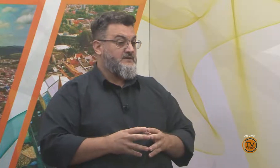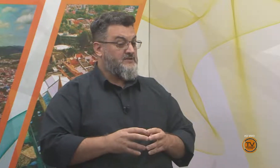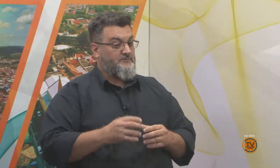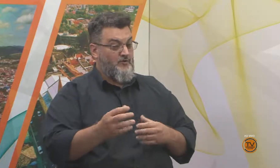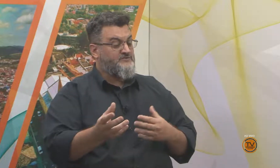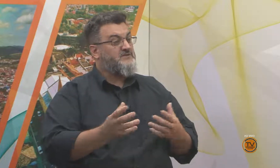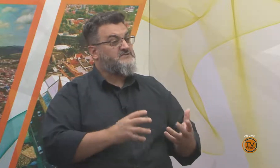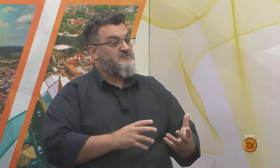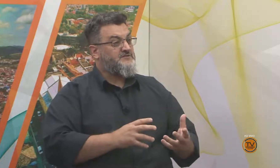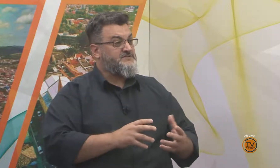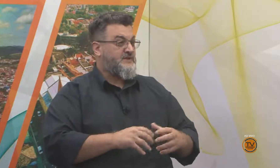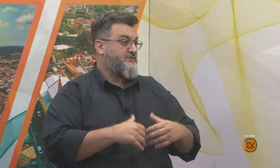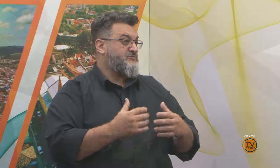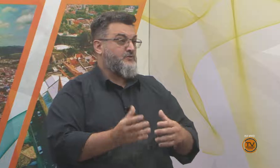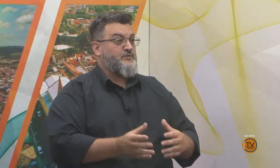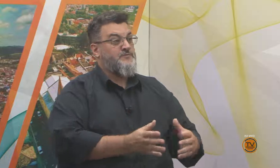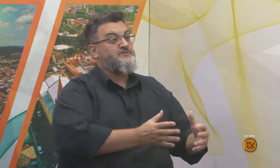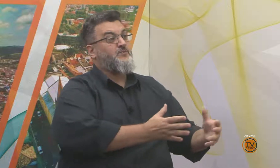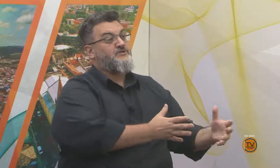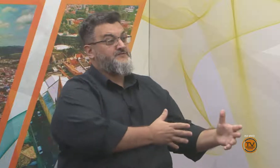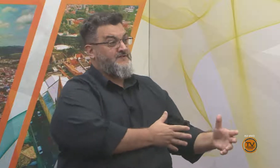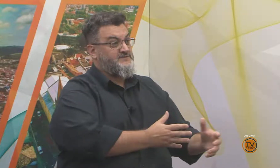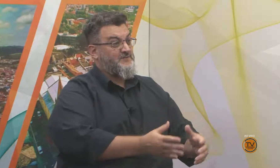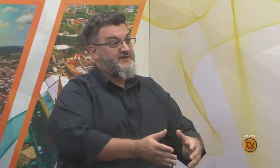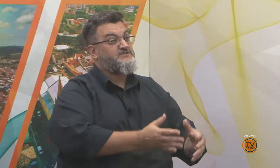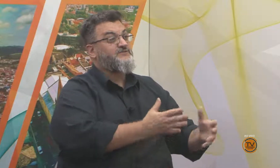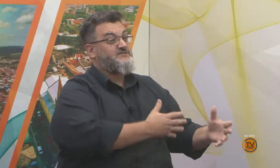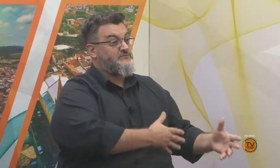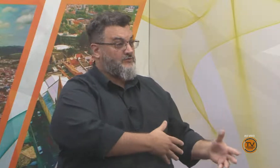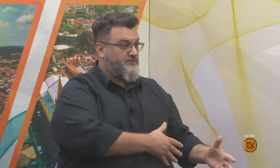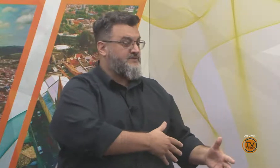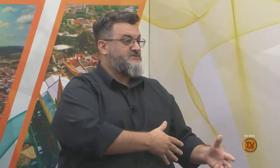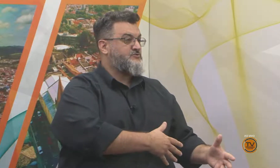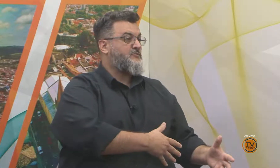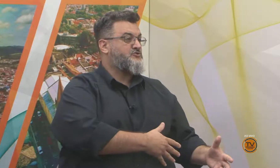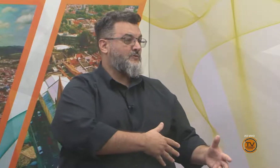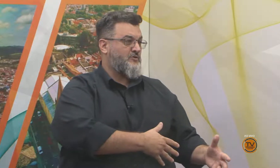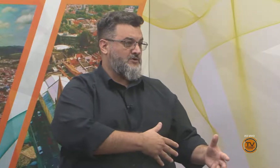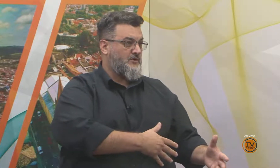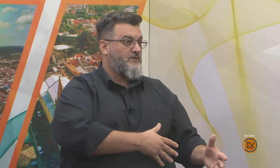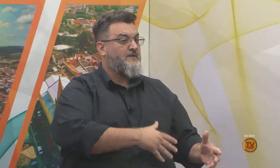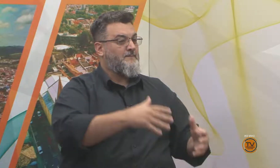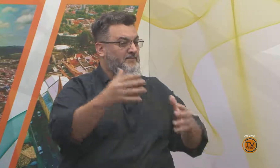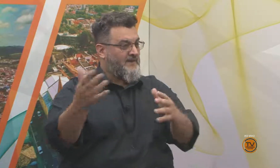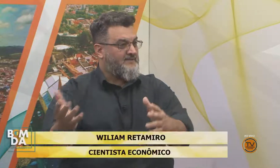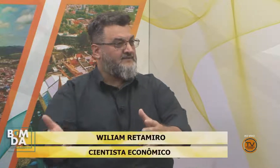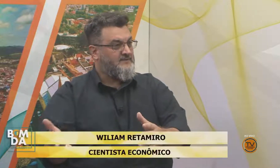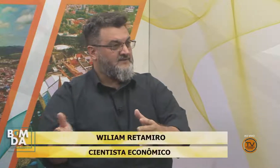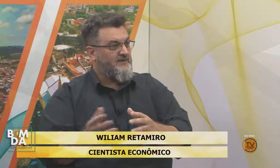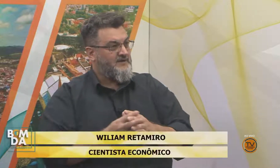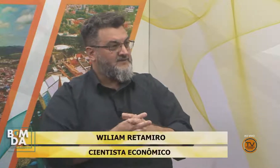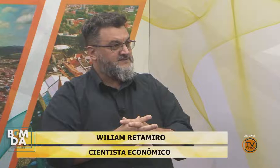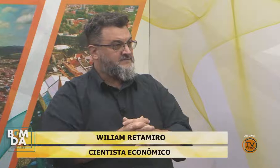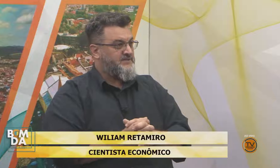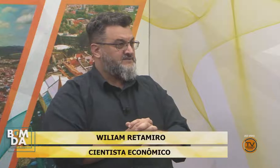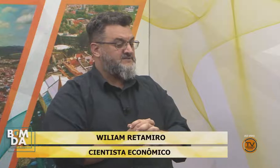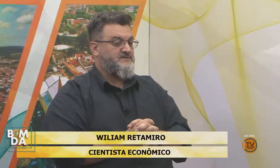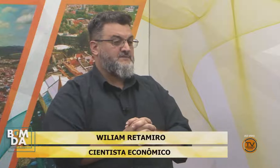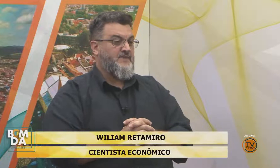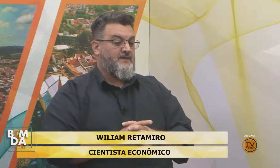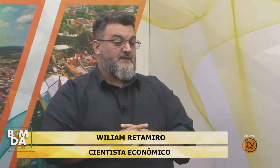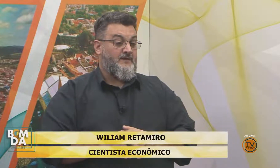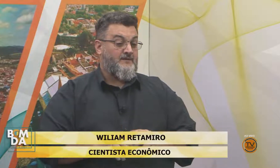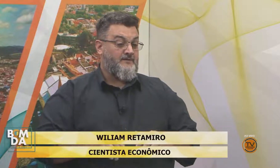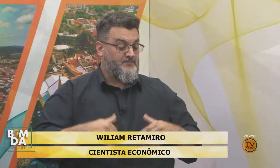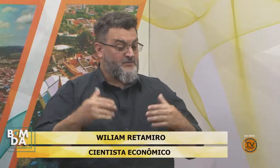intensa, e que pode vir a ser beneficiada e, consequentemente, pode fazer uma reativação da contratação da mão de obra local para trabalhar nessas empresas,